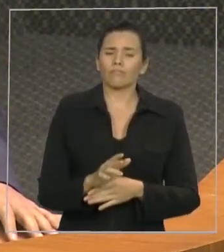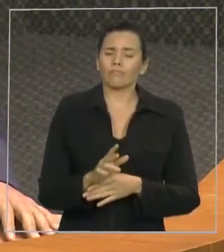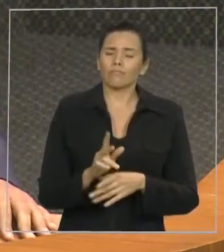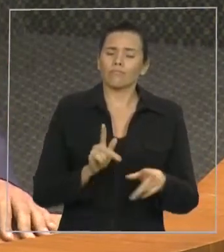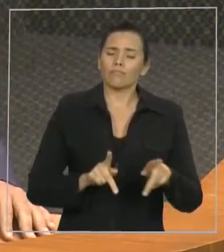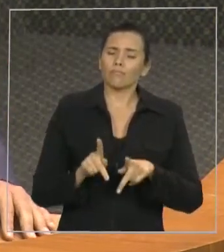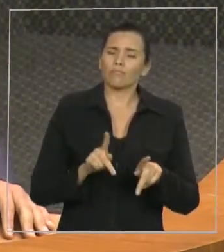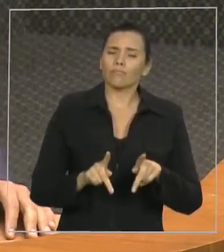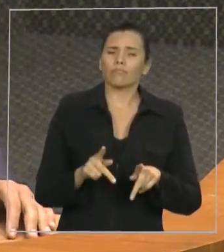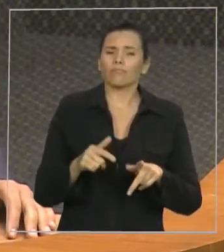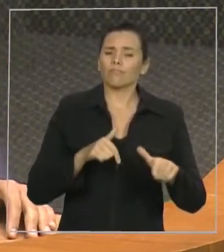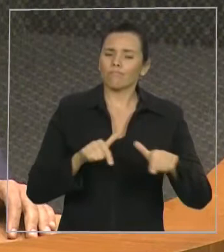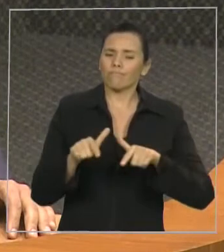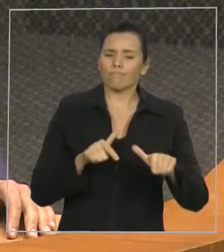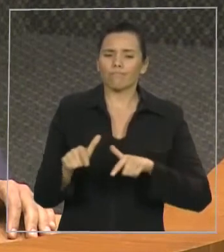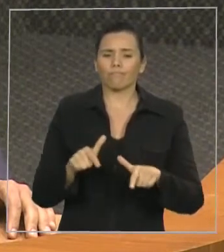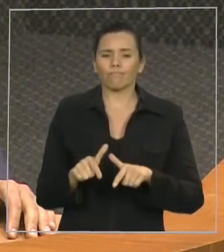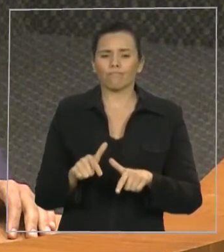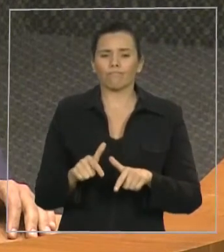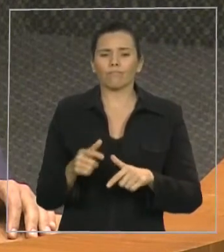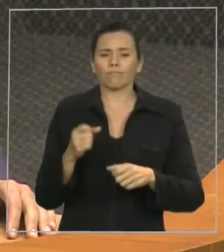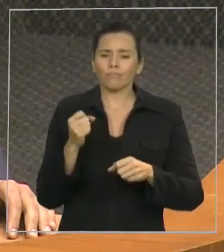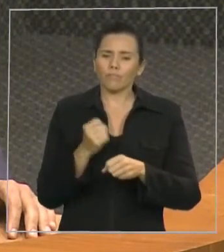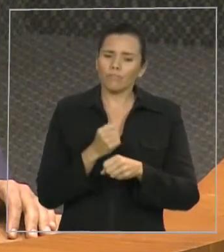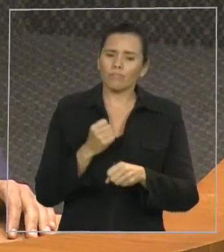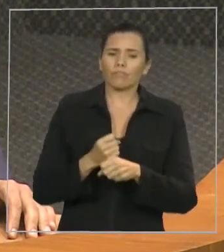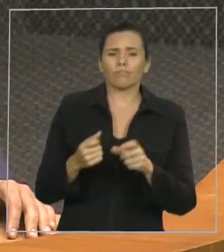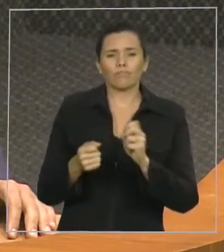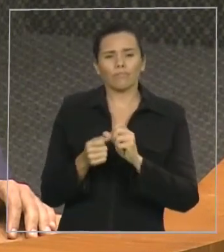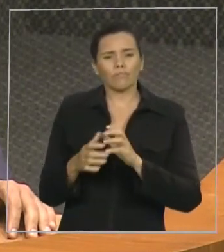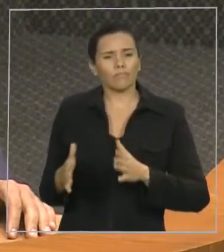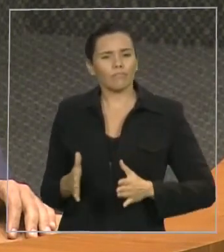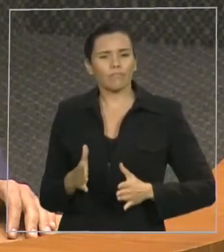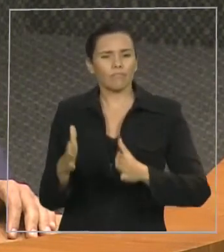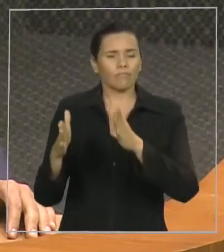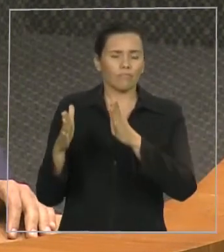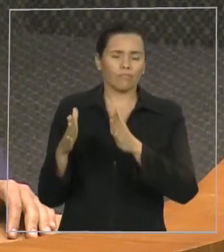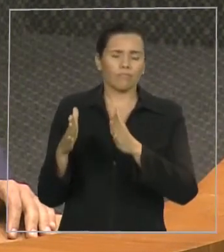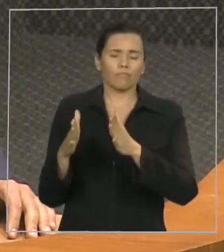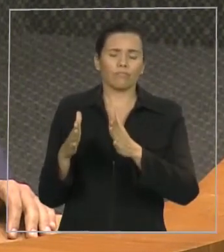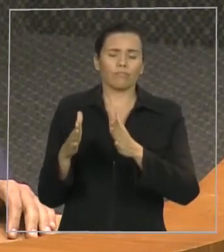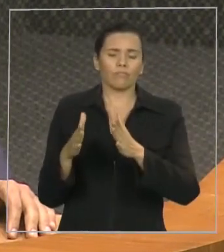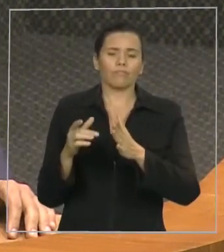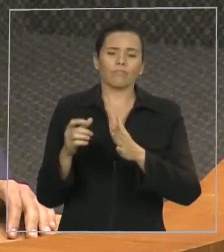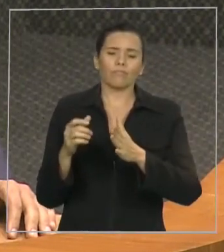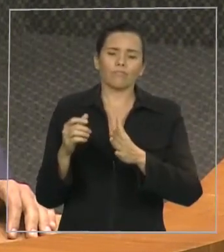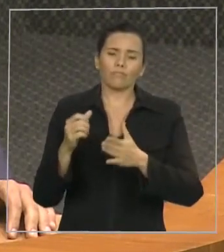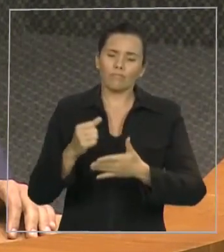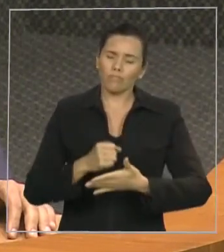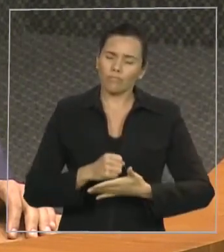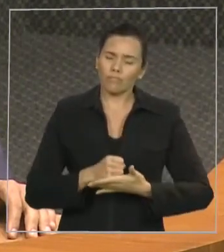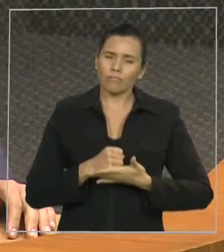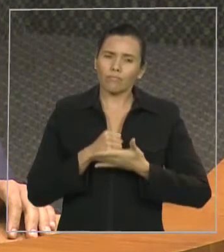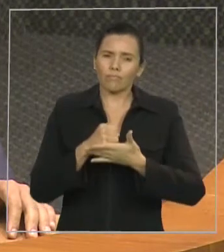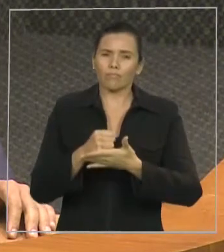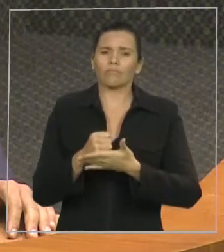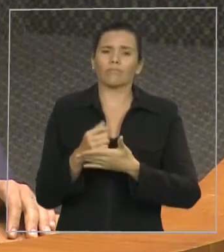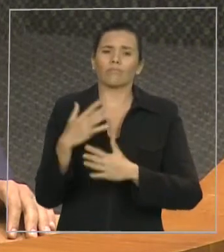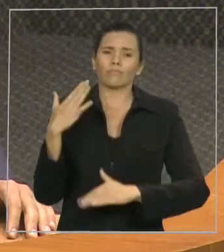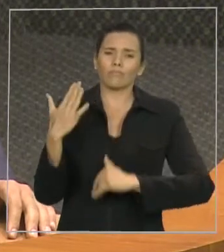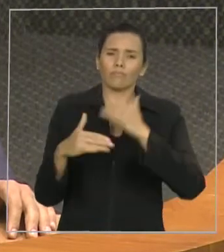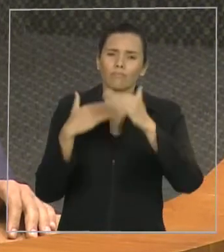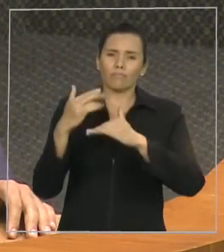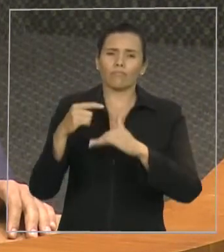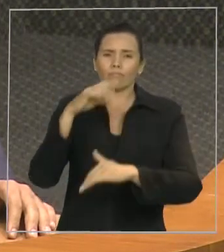que realmente consolide as mudanças para o Estado do Maranhão e também para o Brasil. É uma luta, é uma batalha,